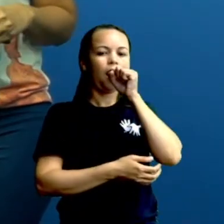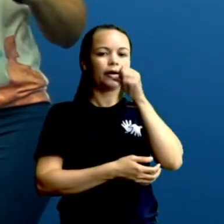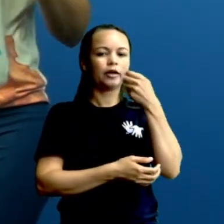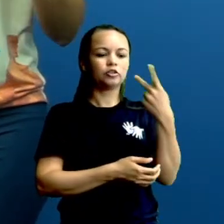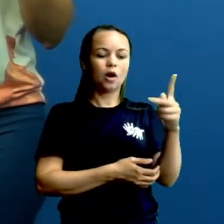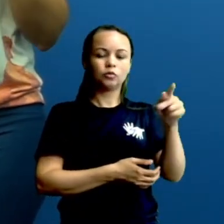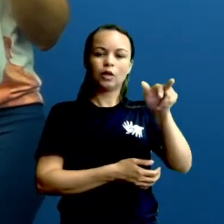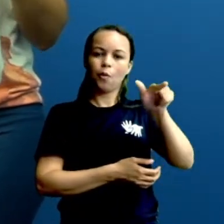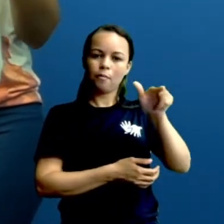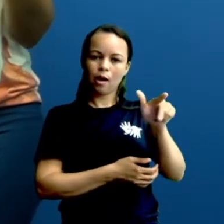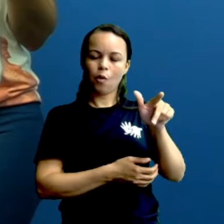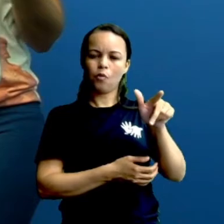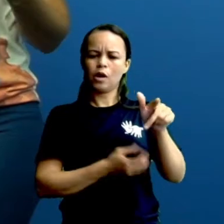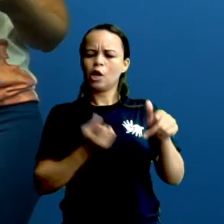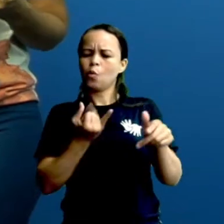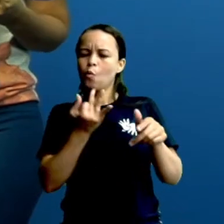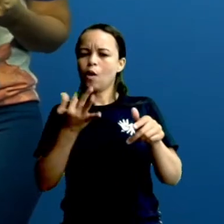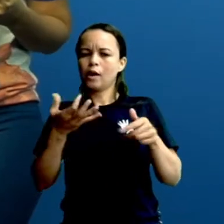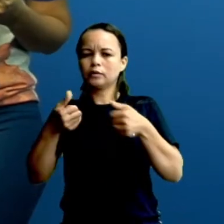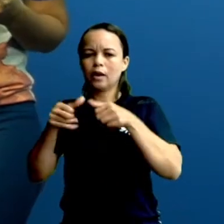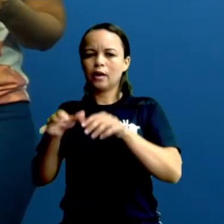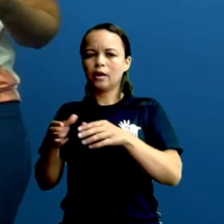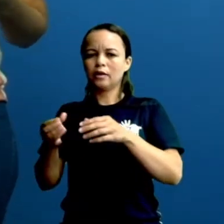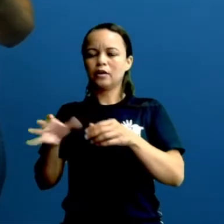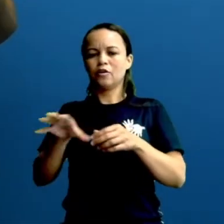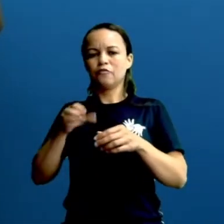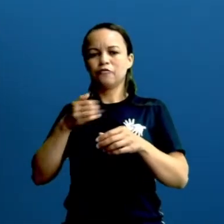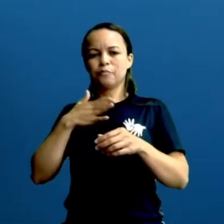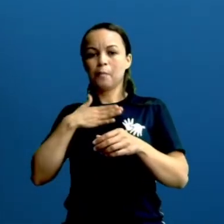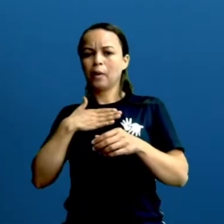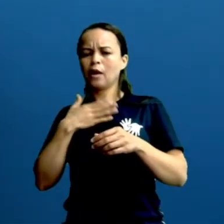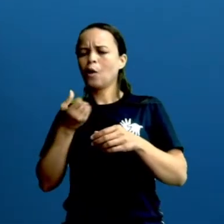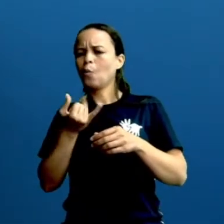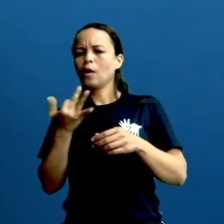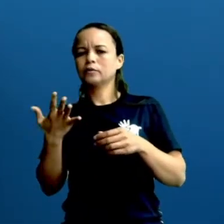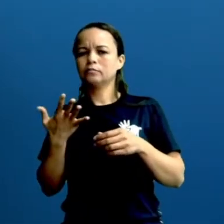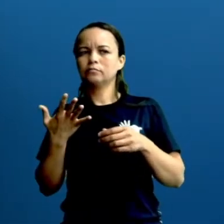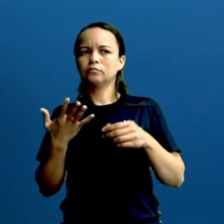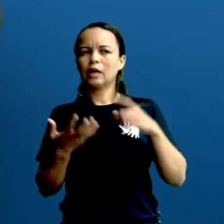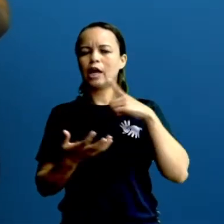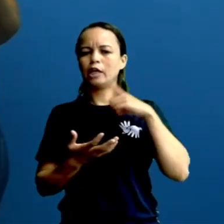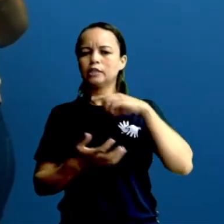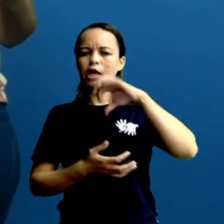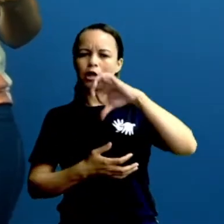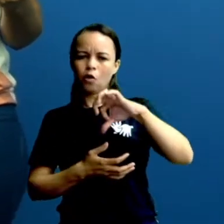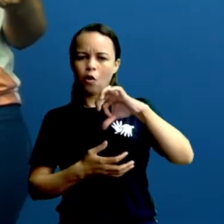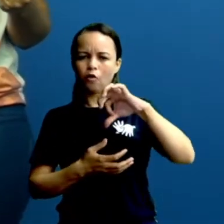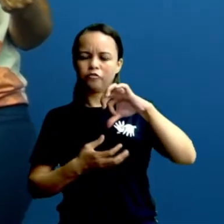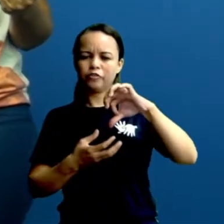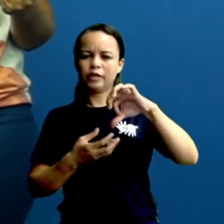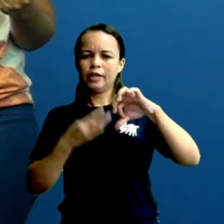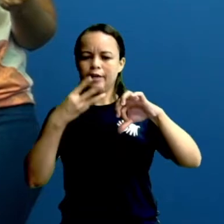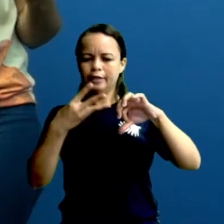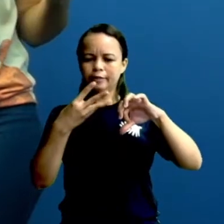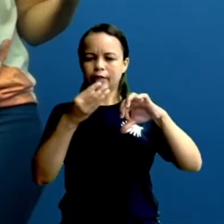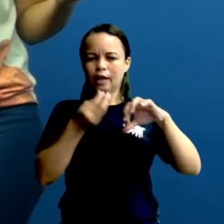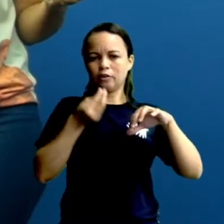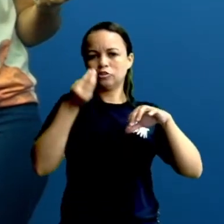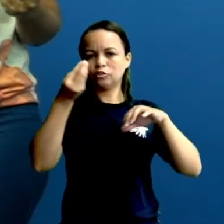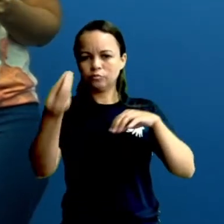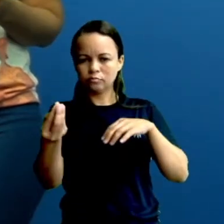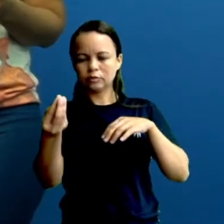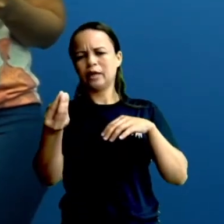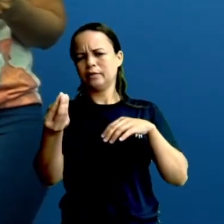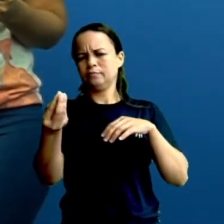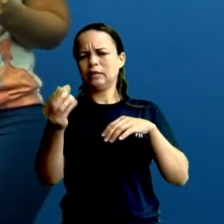ficou? Ó, ele tinha 9 e deu 3. Então, diminuiu, né? Ele não vai mais